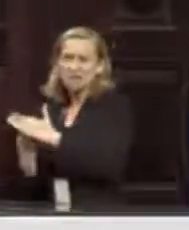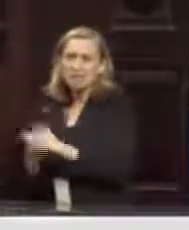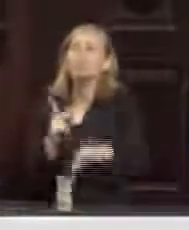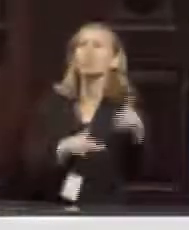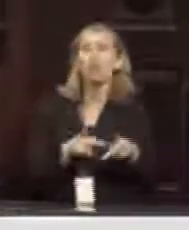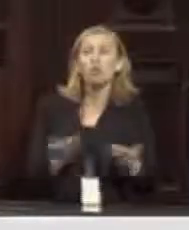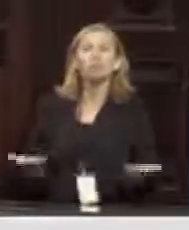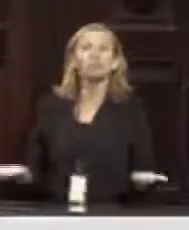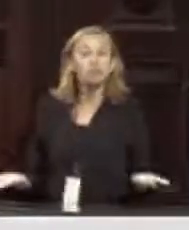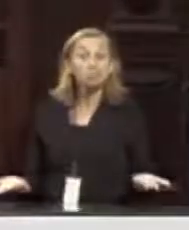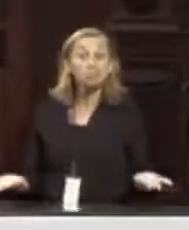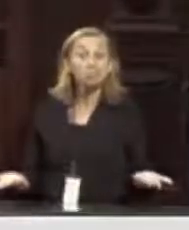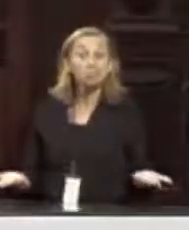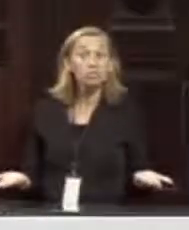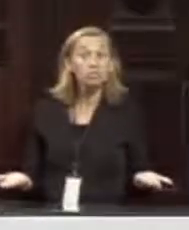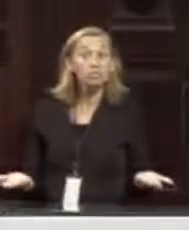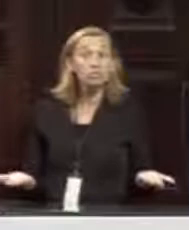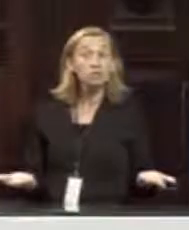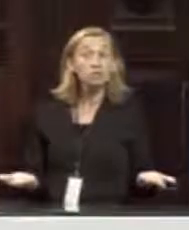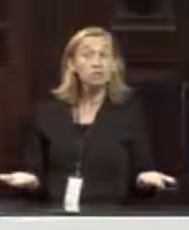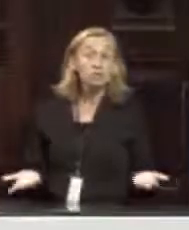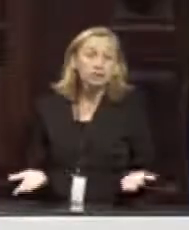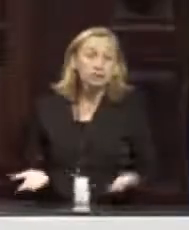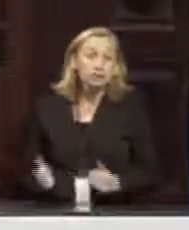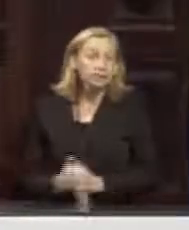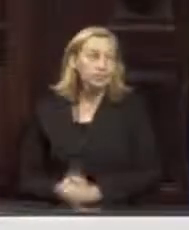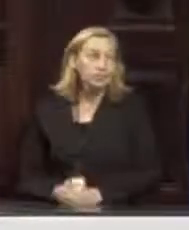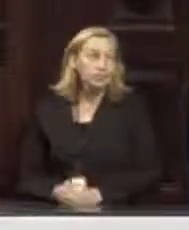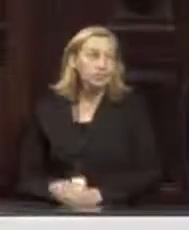exatamente pela administração pública? Eram essas considerações que eu gostaria de fazer.